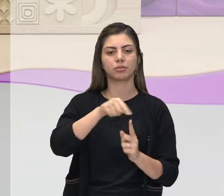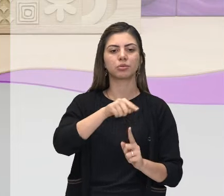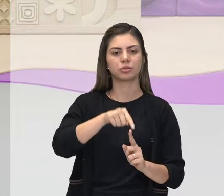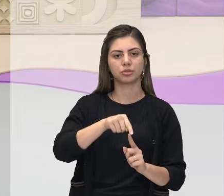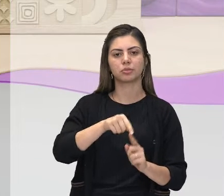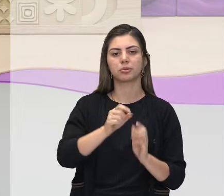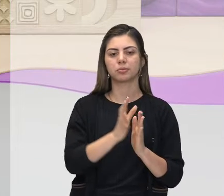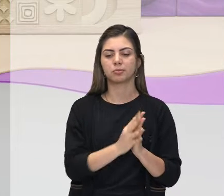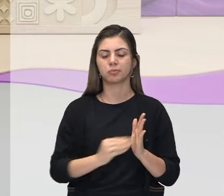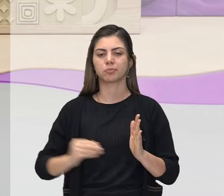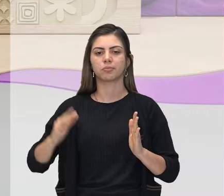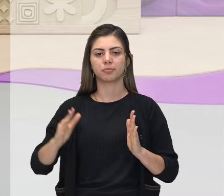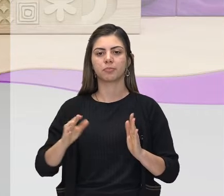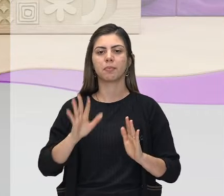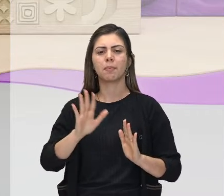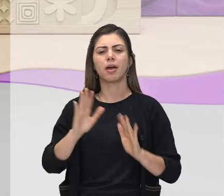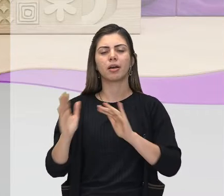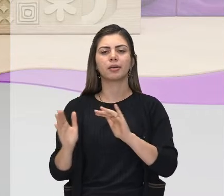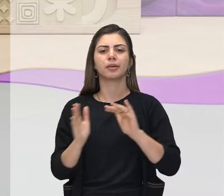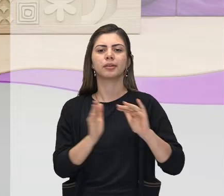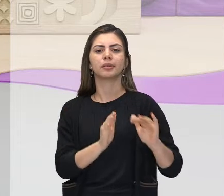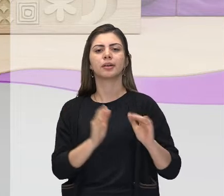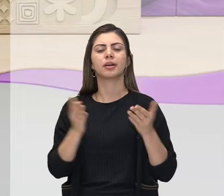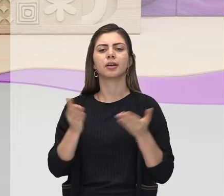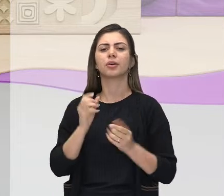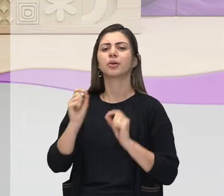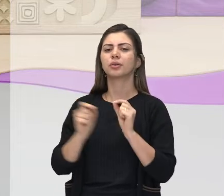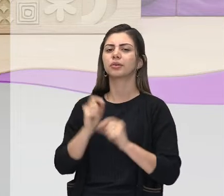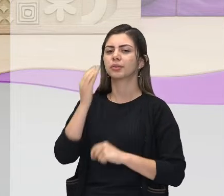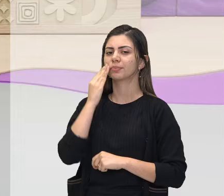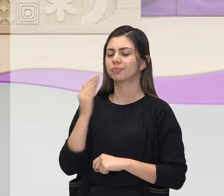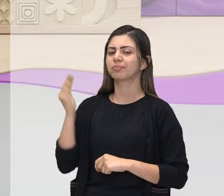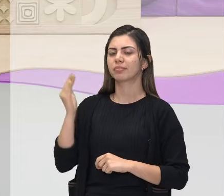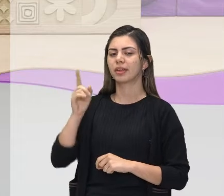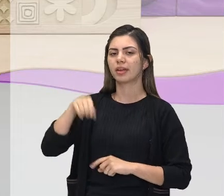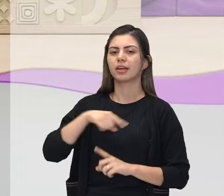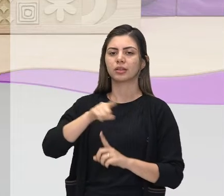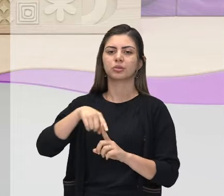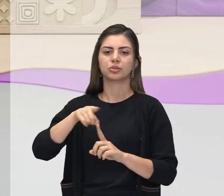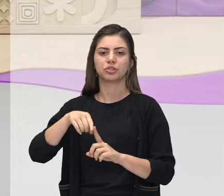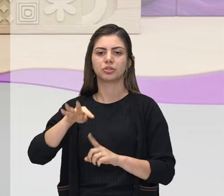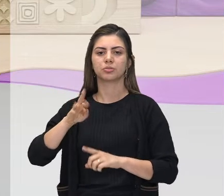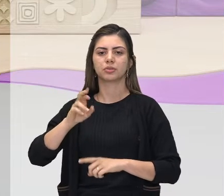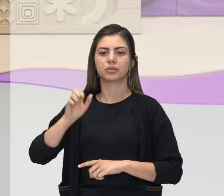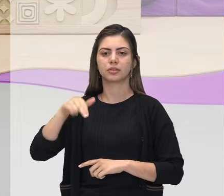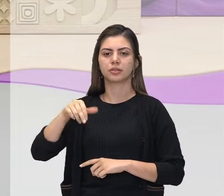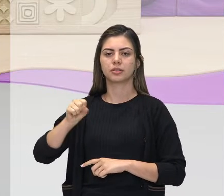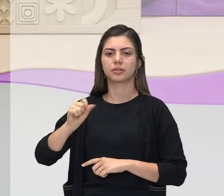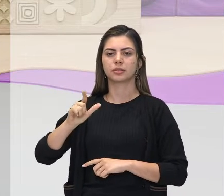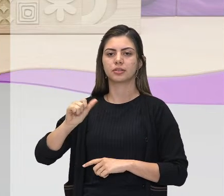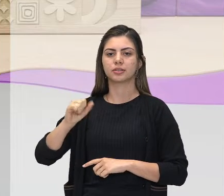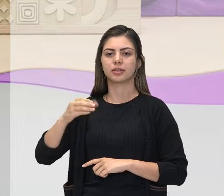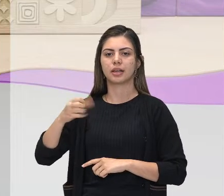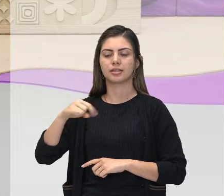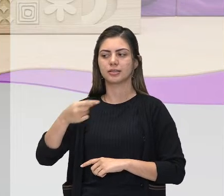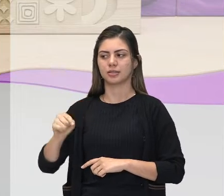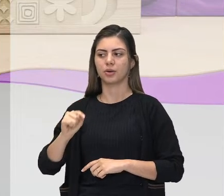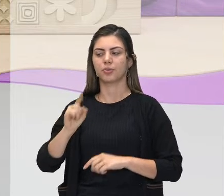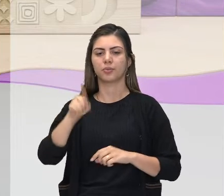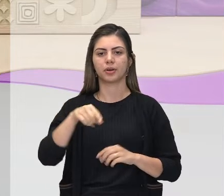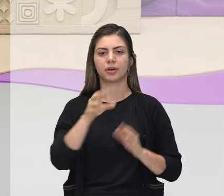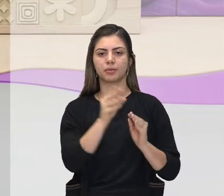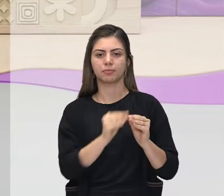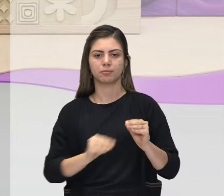ver então a simetria de translação agora. Ó. Então, nós temos aqui ó, a simetria de translação,